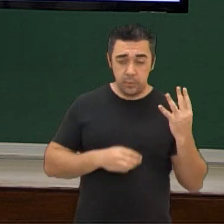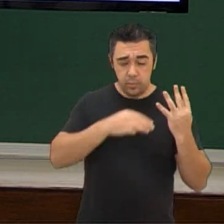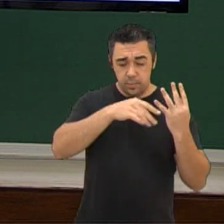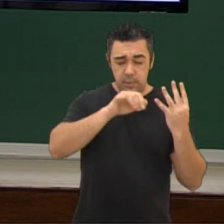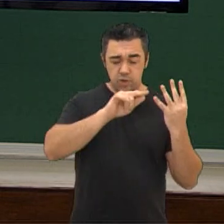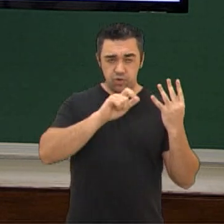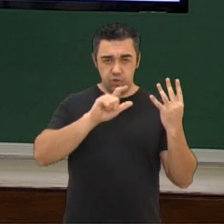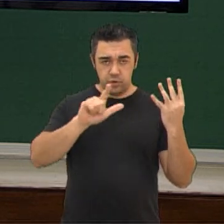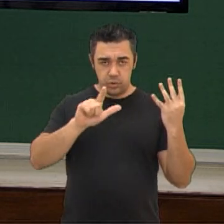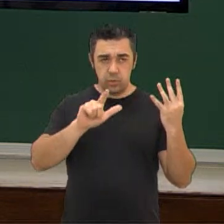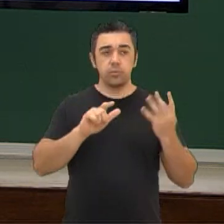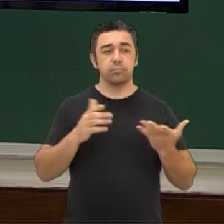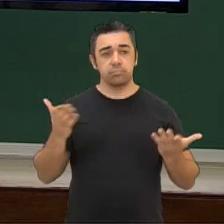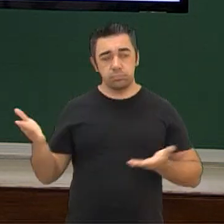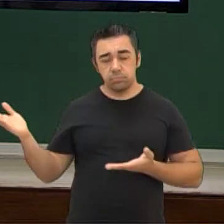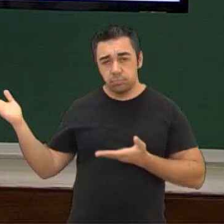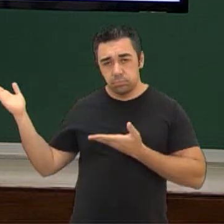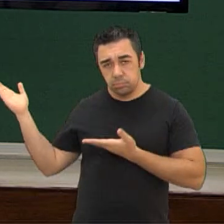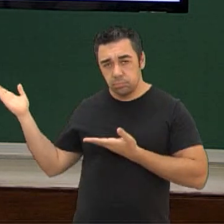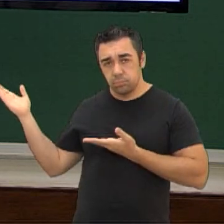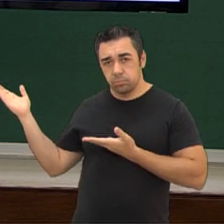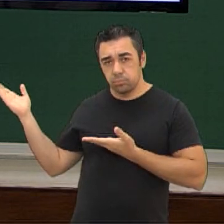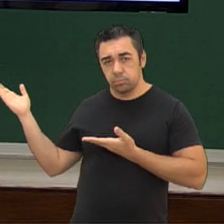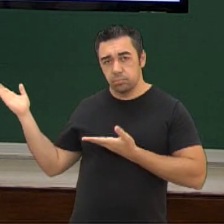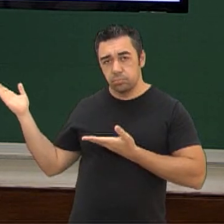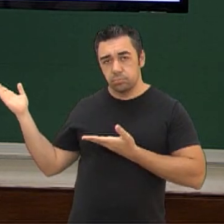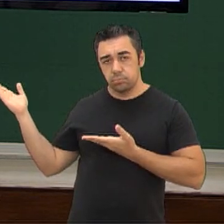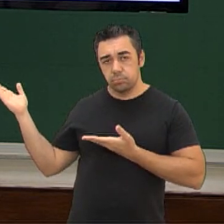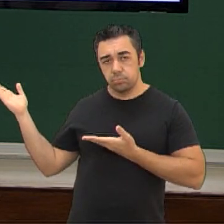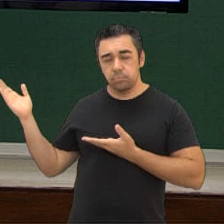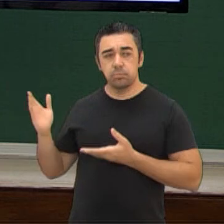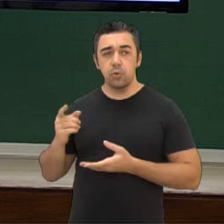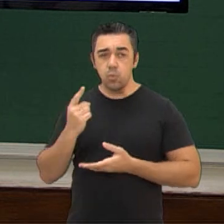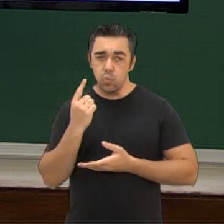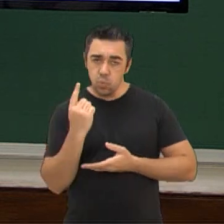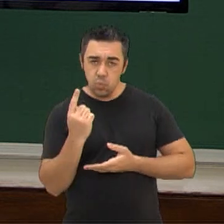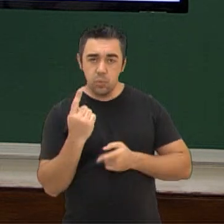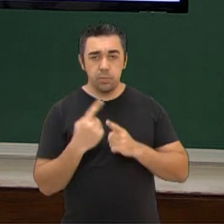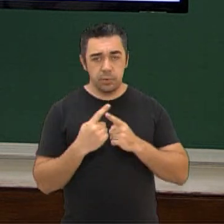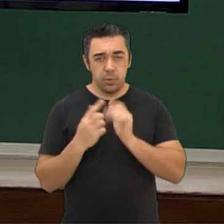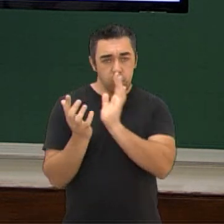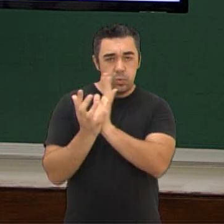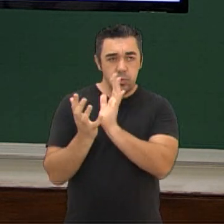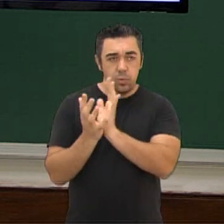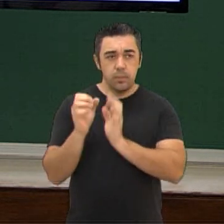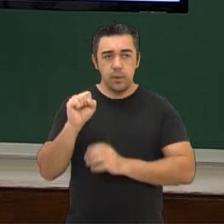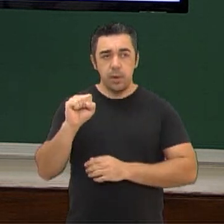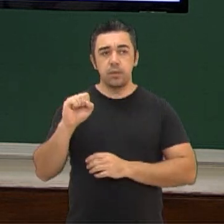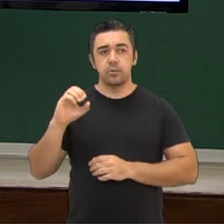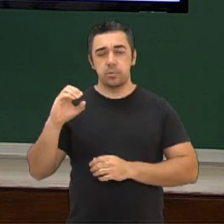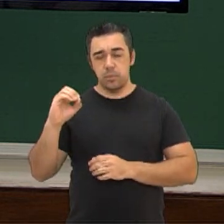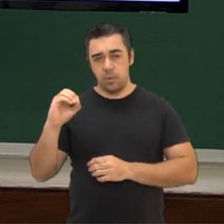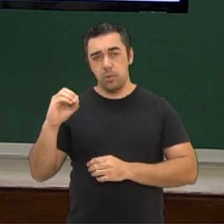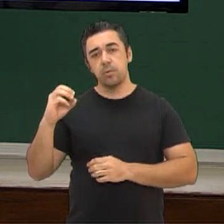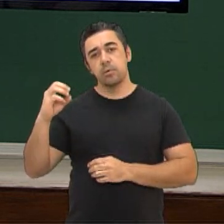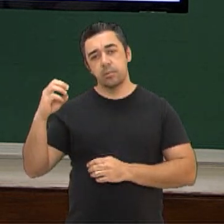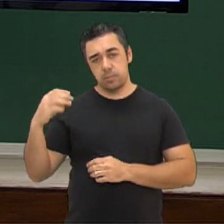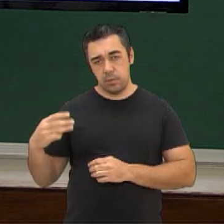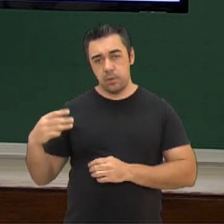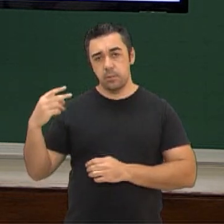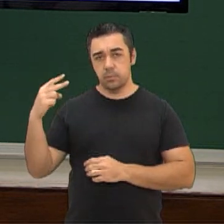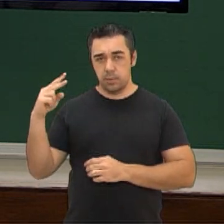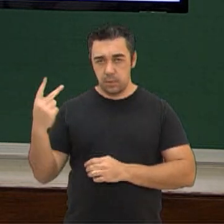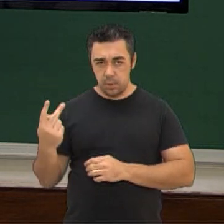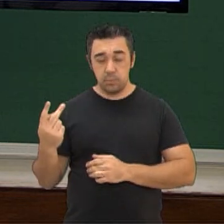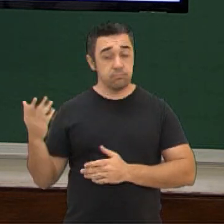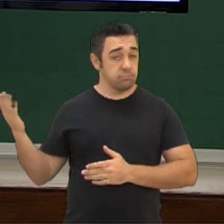Cadeia principal, 6 carbonos, hexano, né? E 1, porque o grupo funcional está ligado no carbono 1,